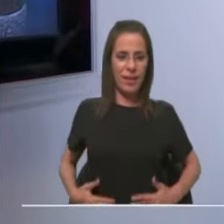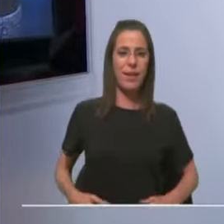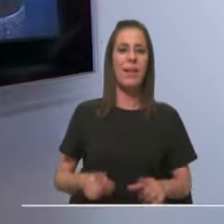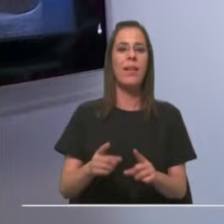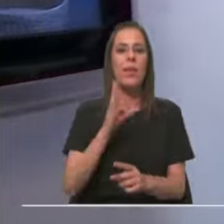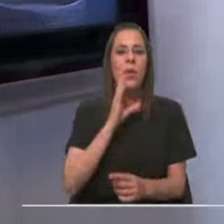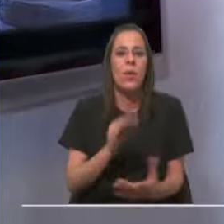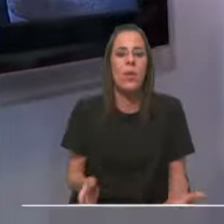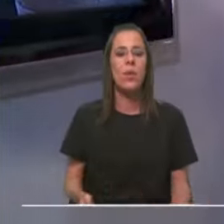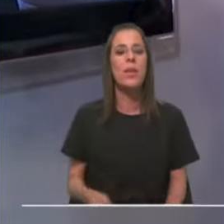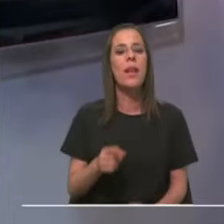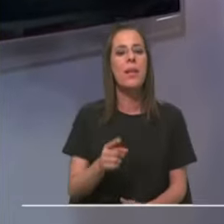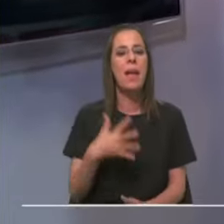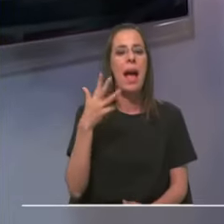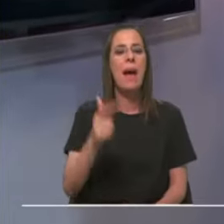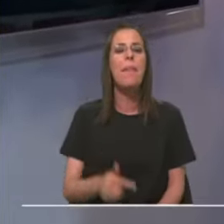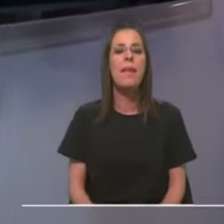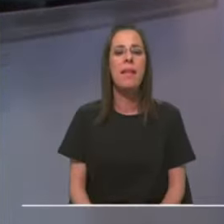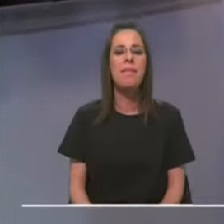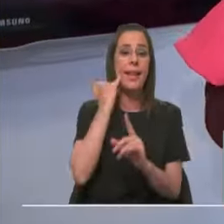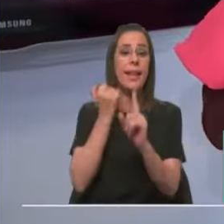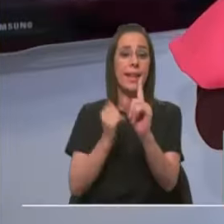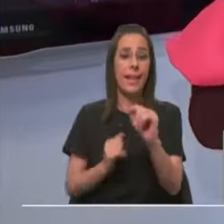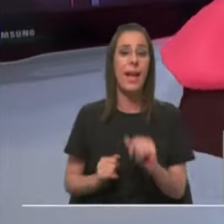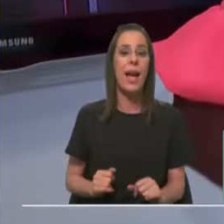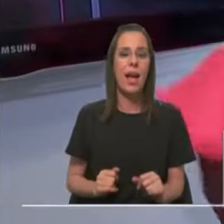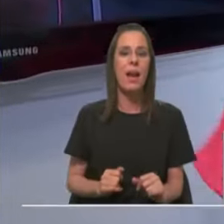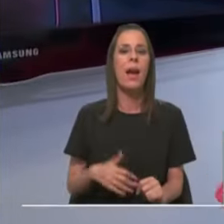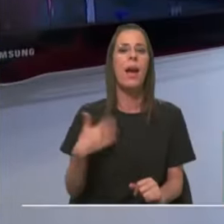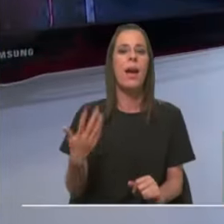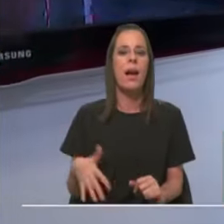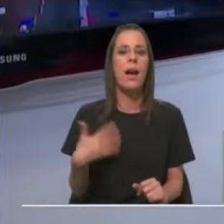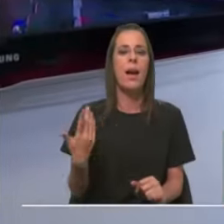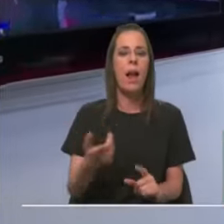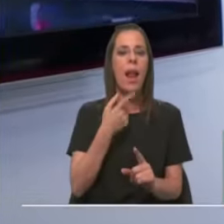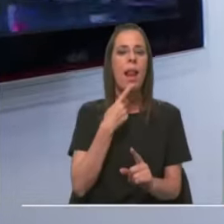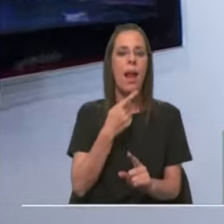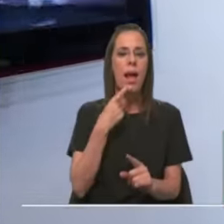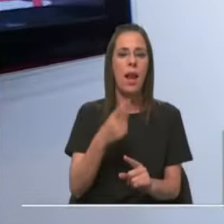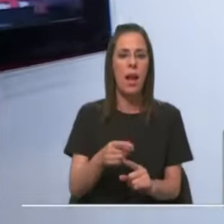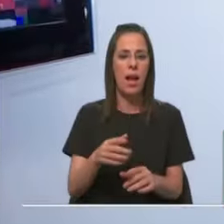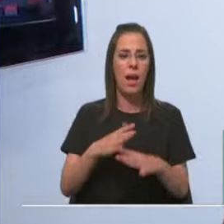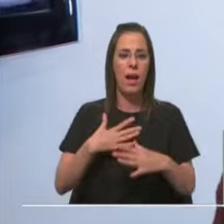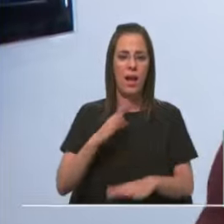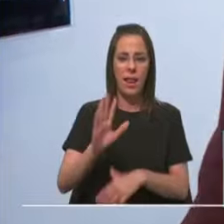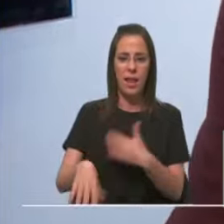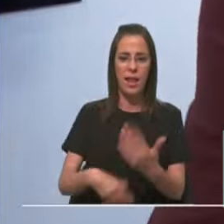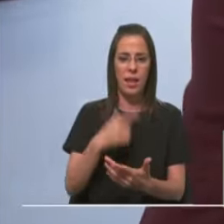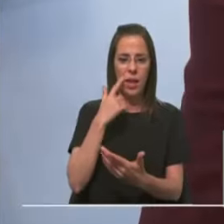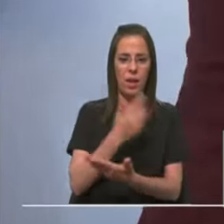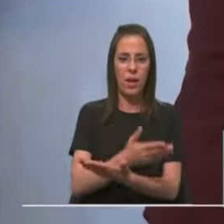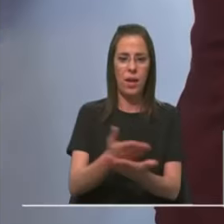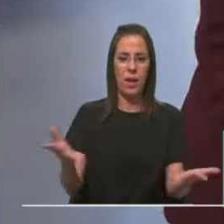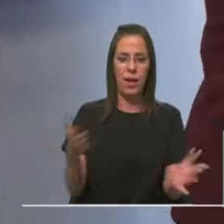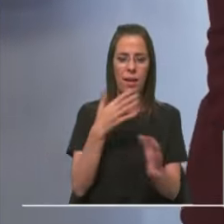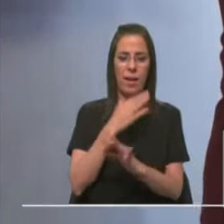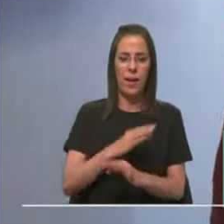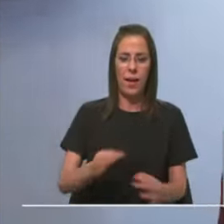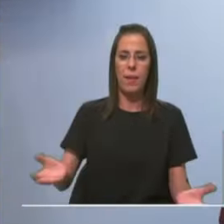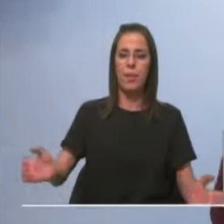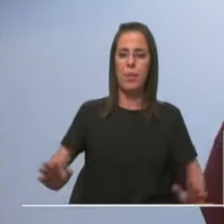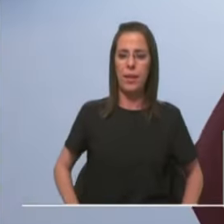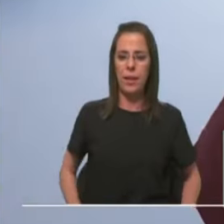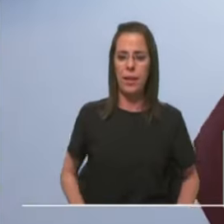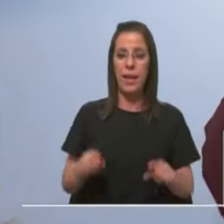Não sei se não vou usar este amanhã. Hã? Porque então, dizias tu que tinhas o camarim desarrumado. Olhem-me só para esta beleza. É